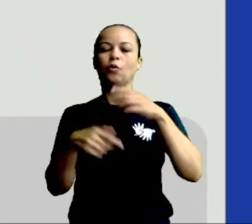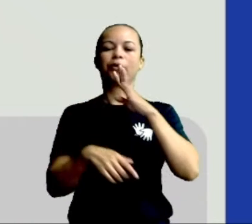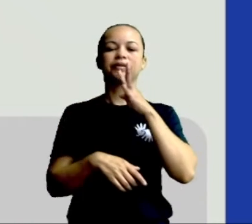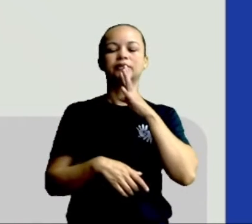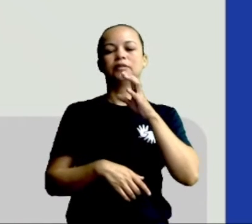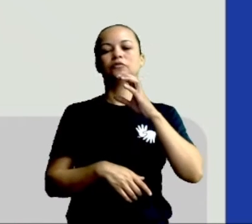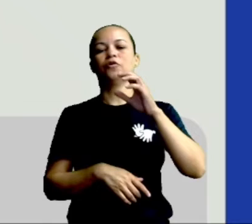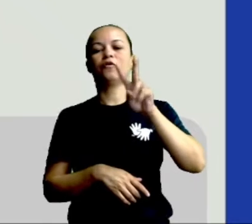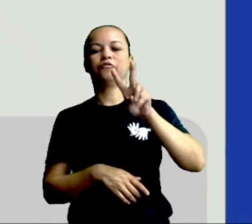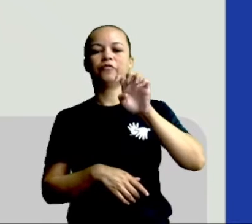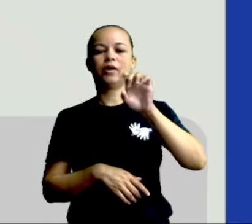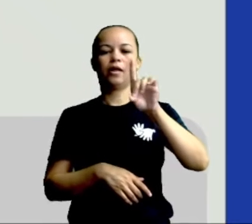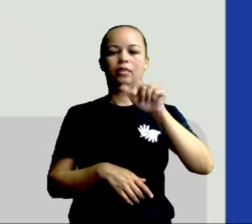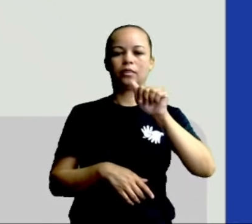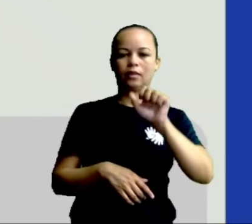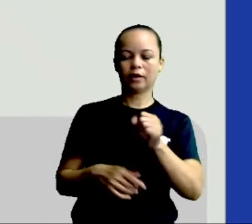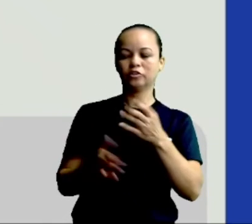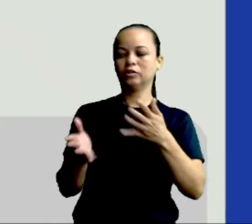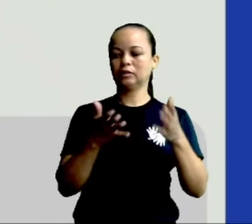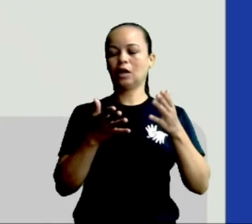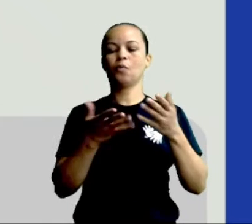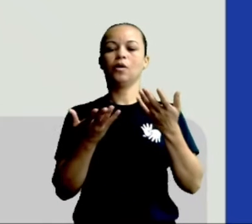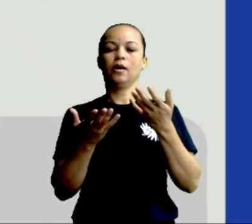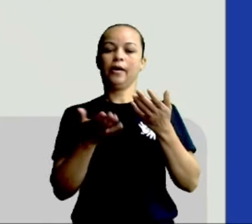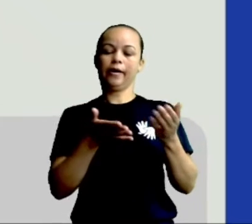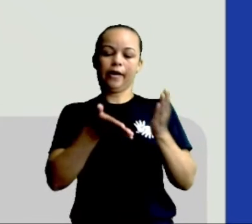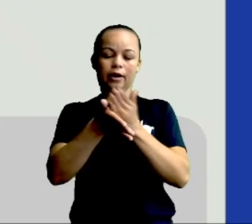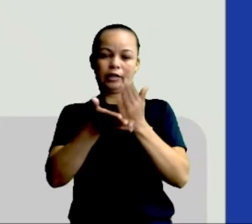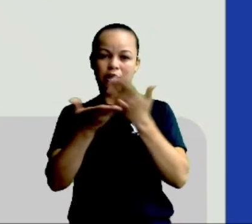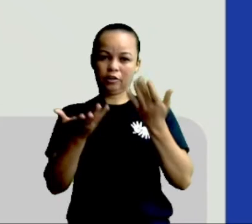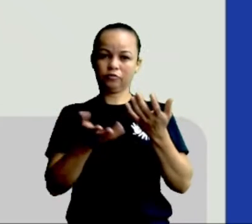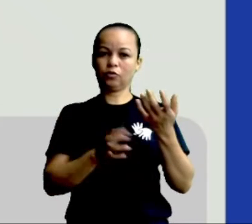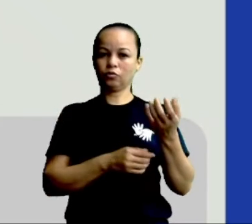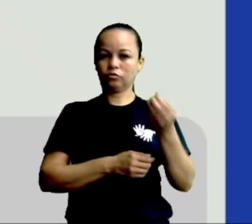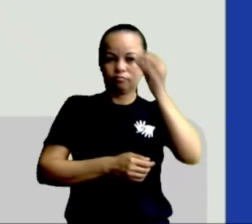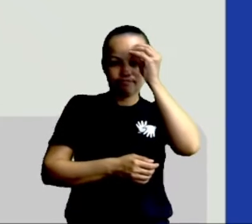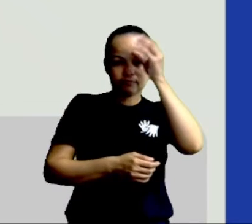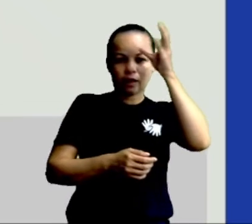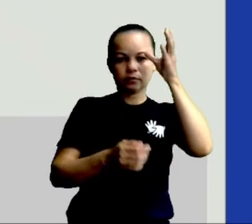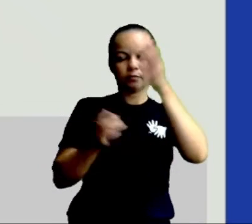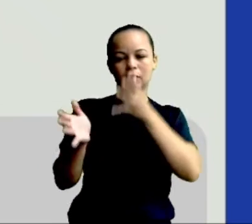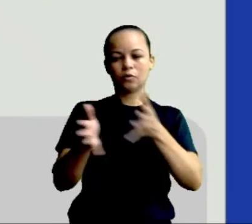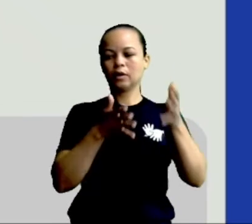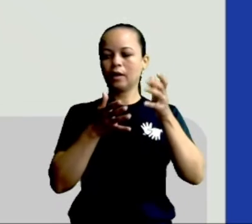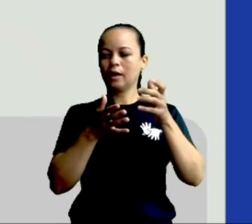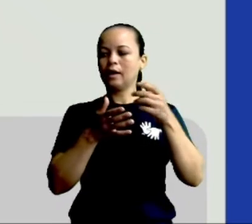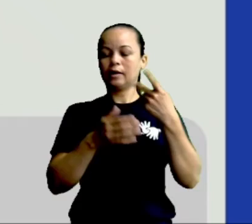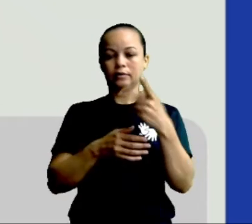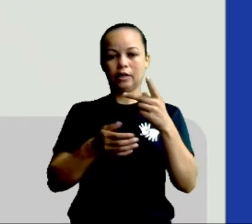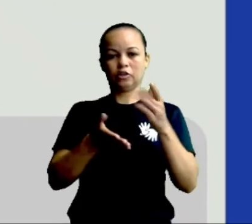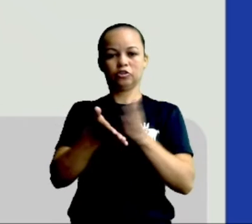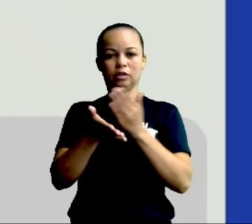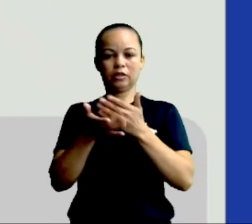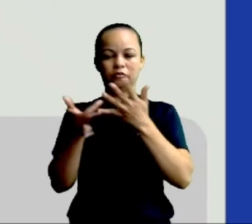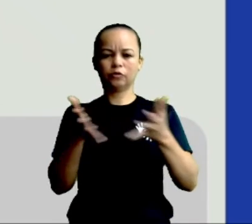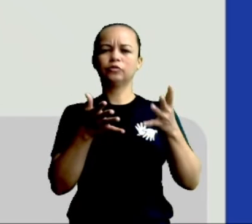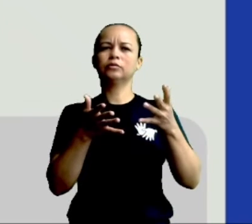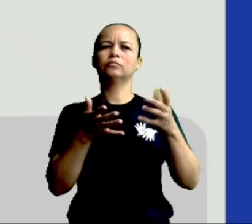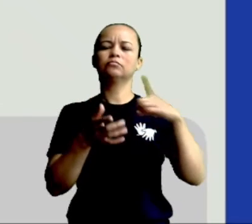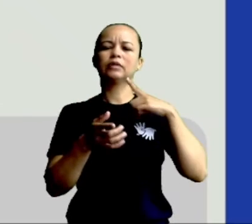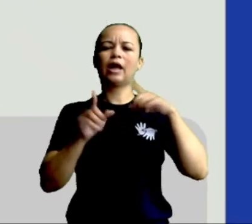livros do conhecimento, livros da sabedoria. Nesses livros nós encontramos uma coleção de